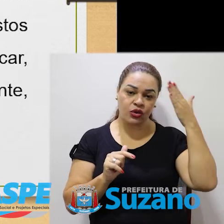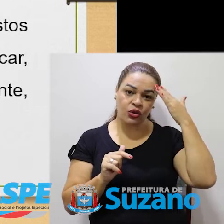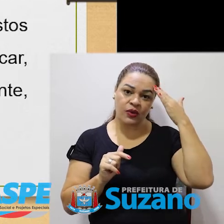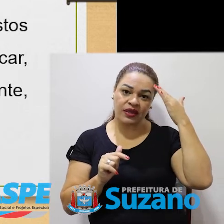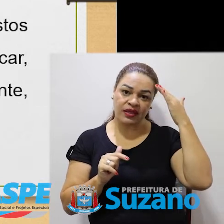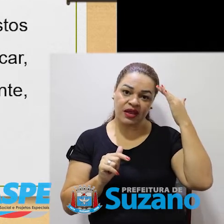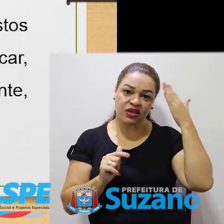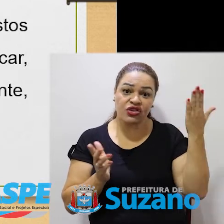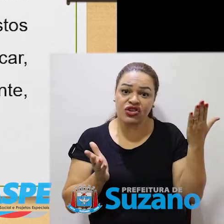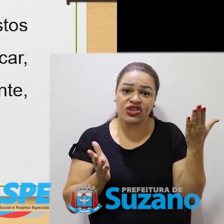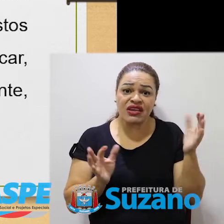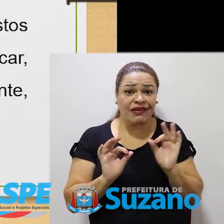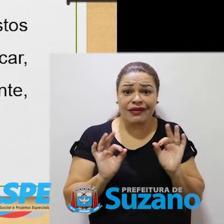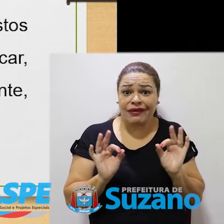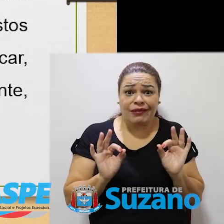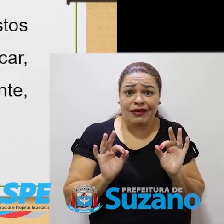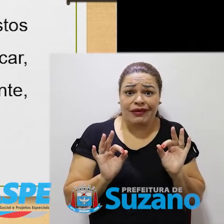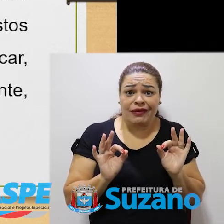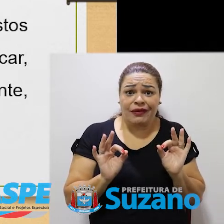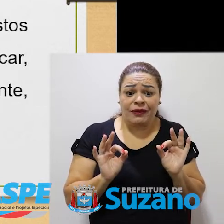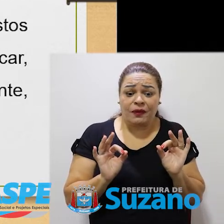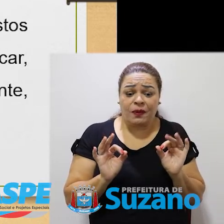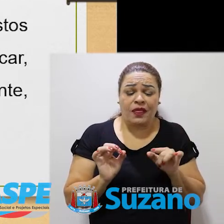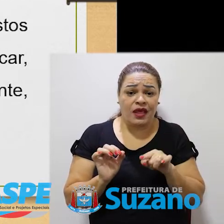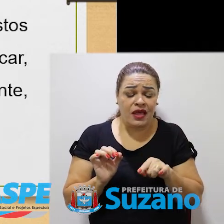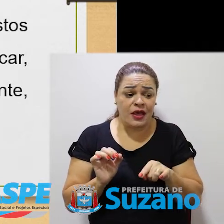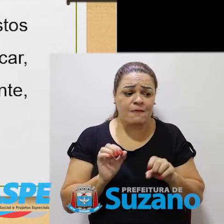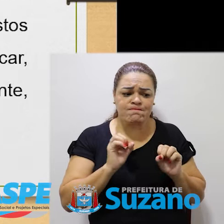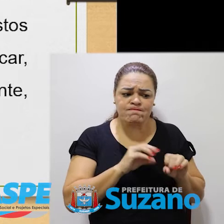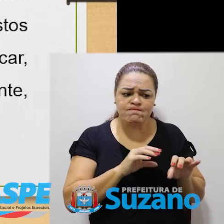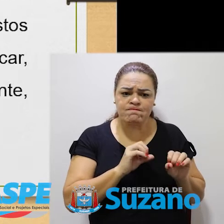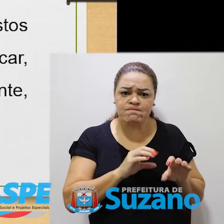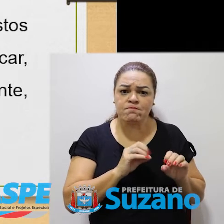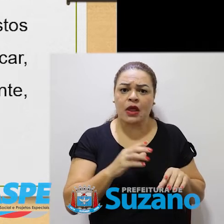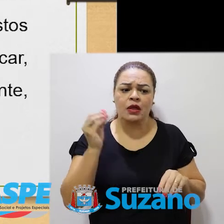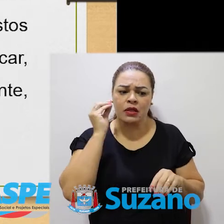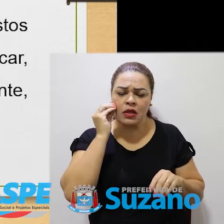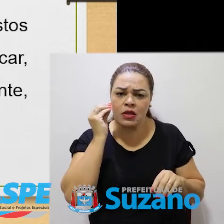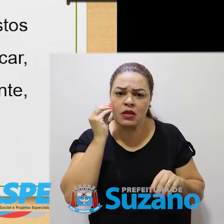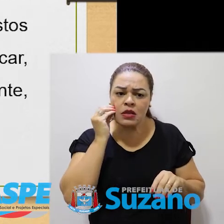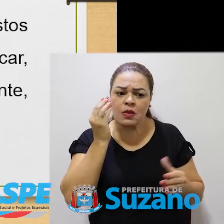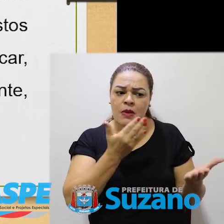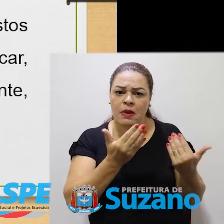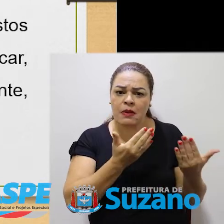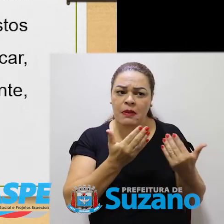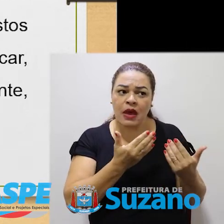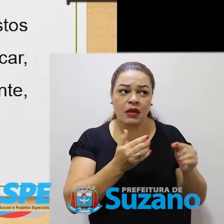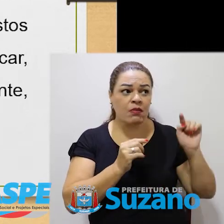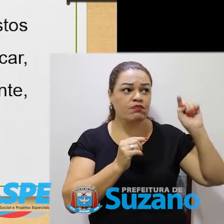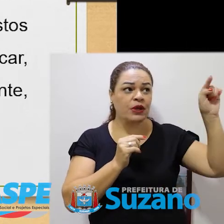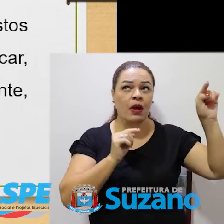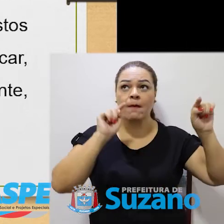gestos elementares. Depois de tentativas frustradas de se comunicar, ele começou a apontar para